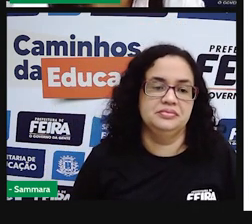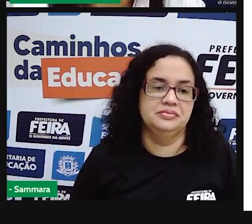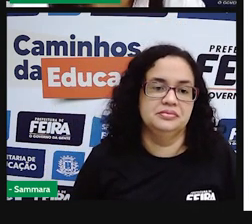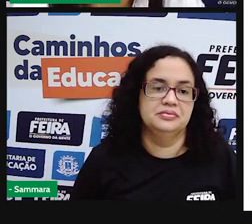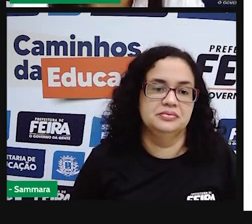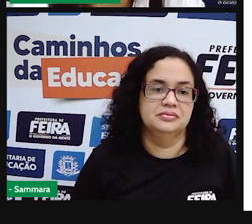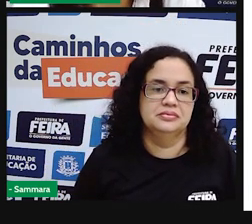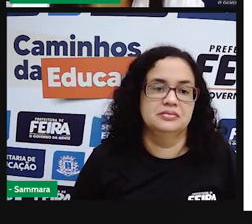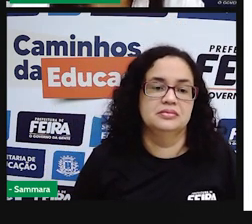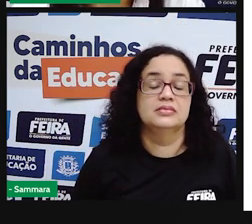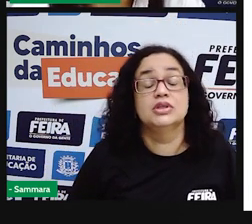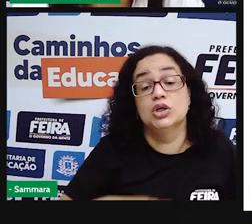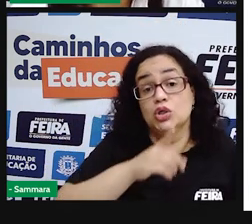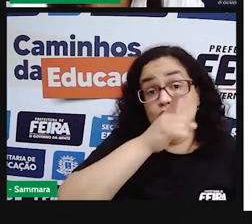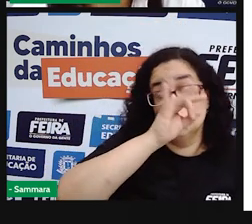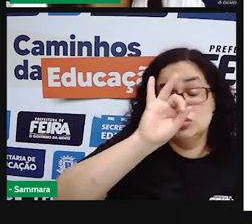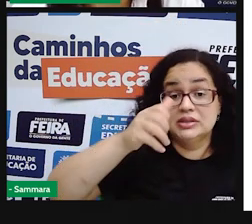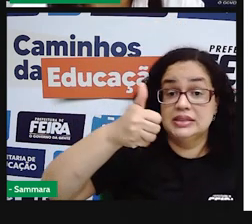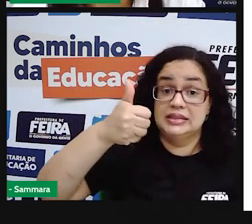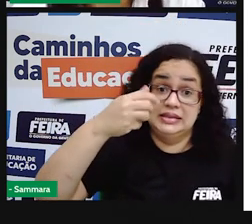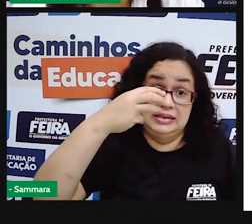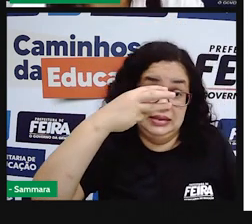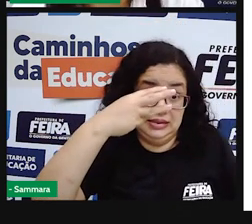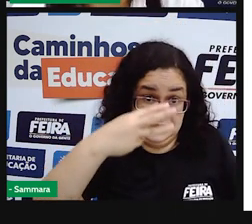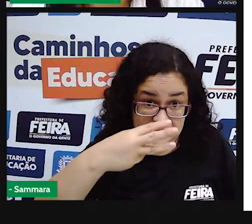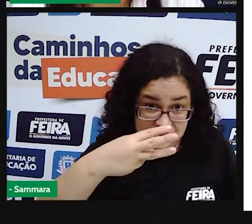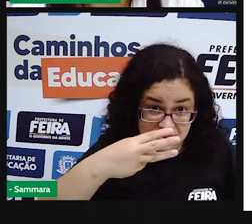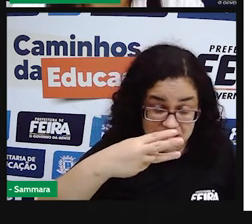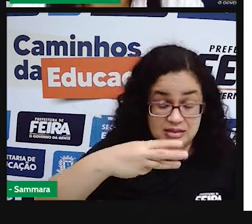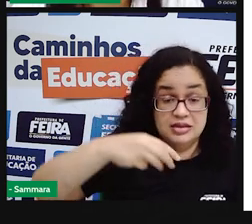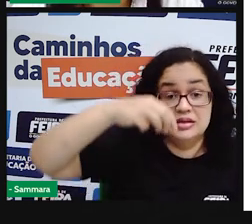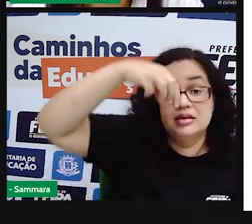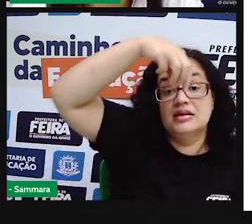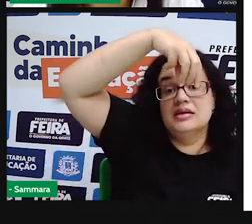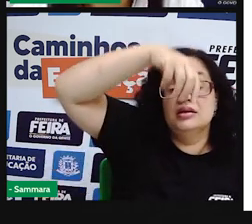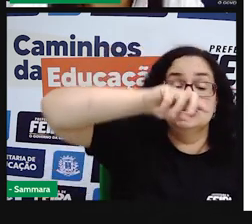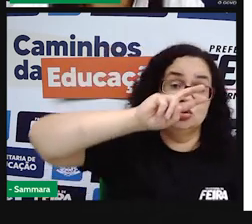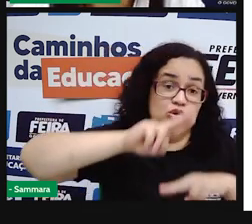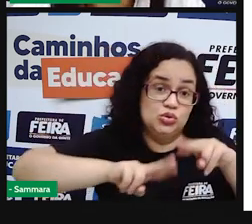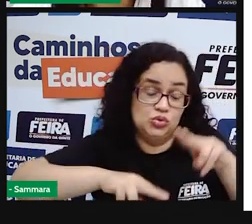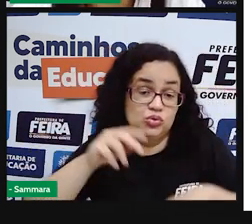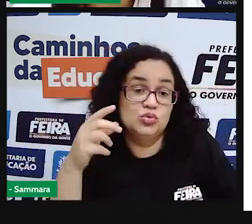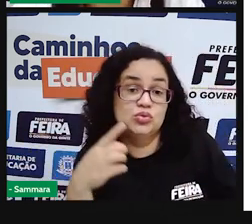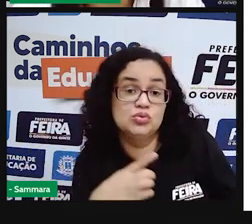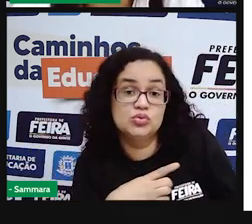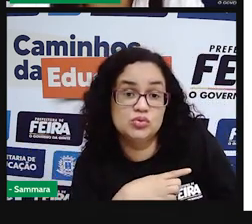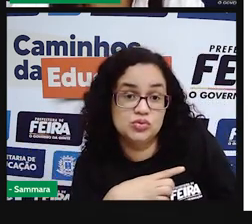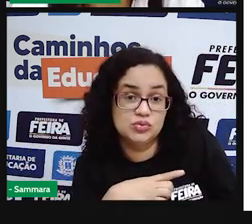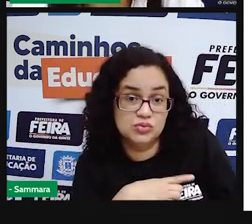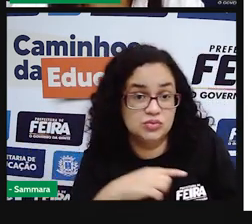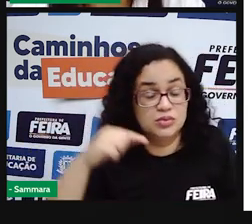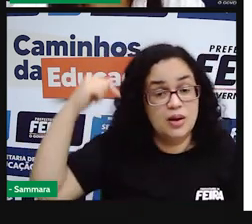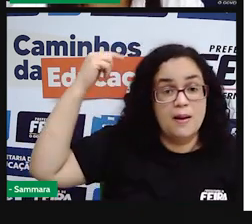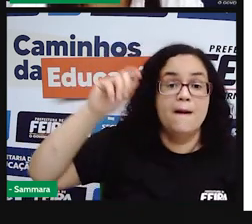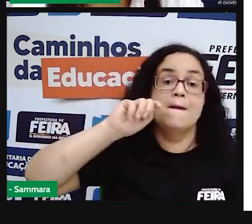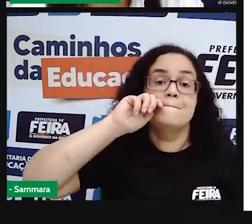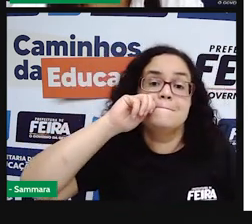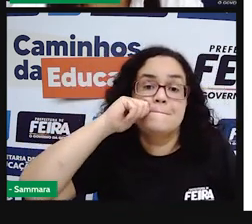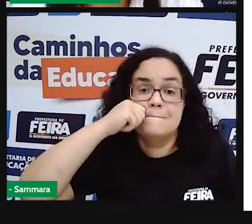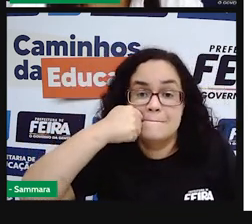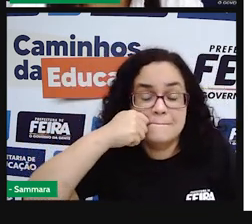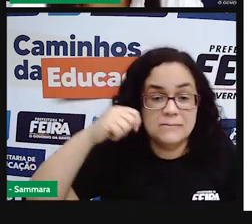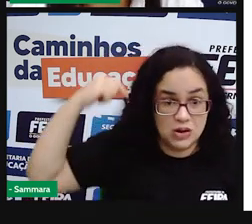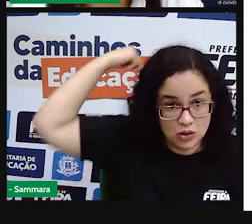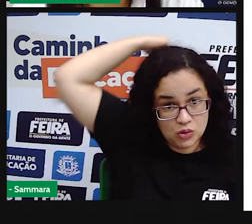No dia 13 é comum os fiéis receberem da igreja o pãozinho de Santo Antônio. O pão